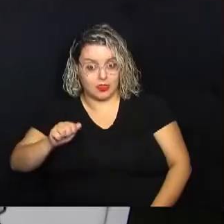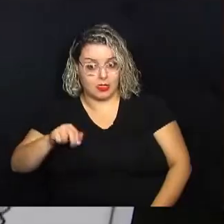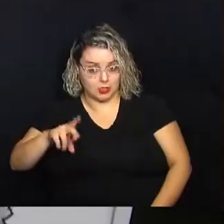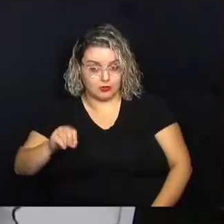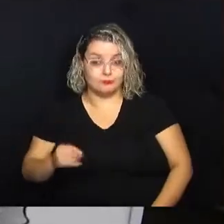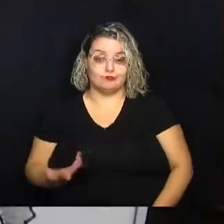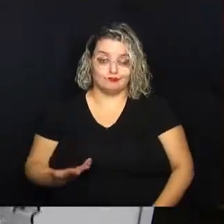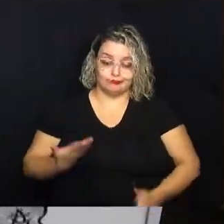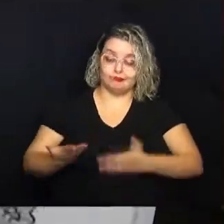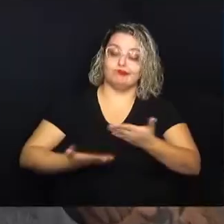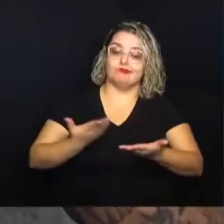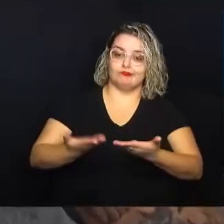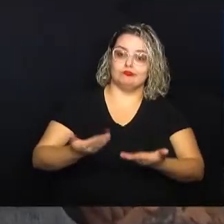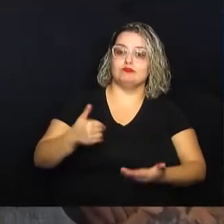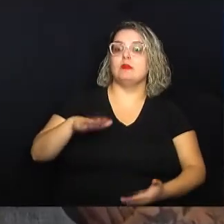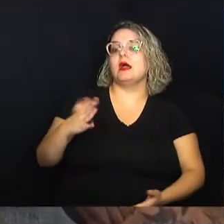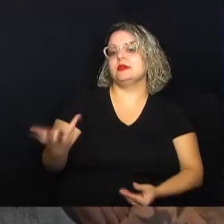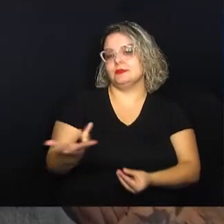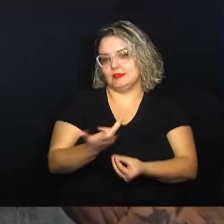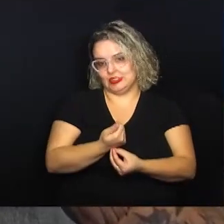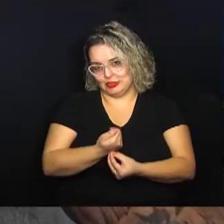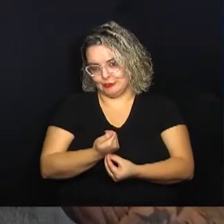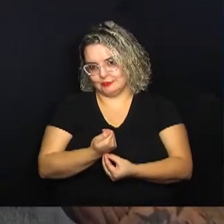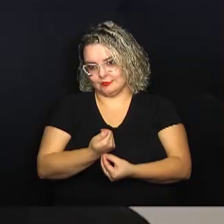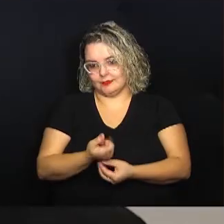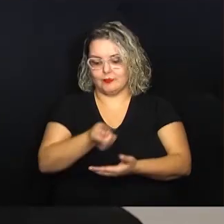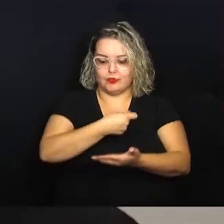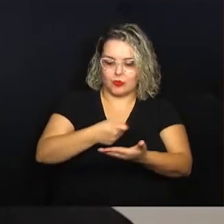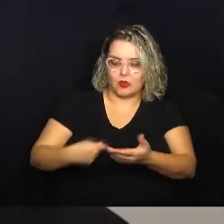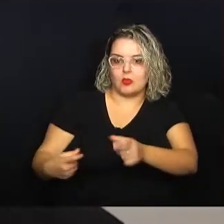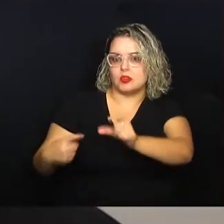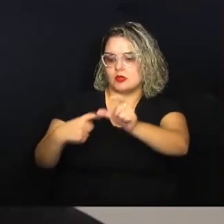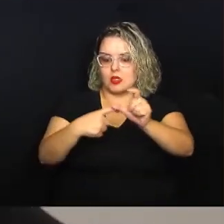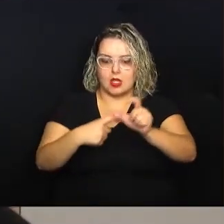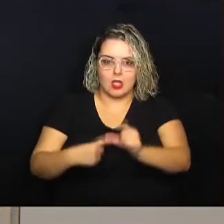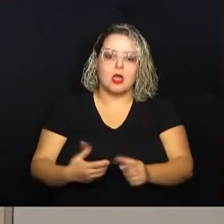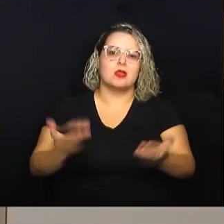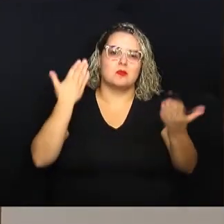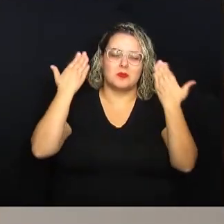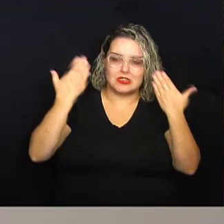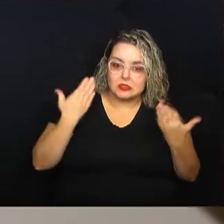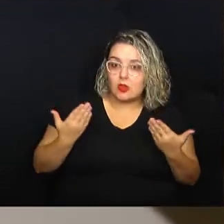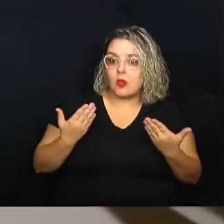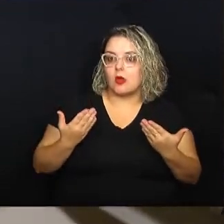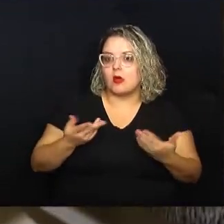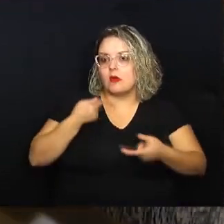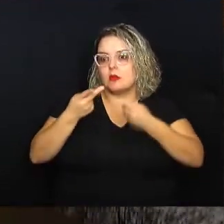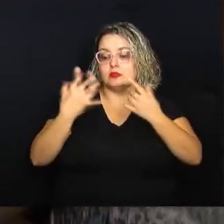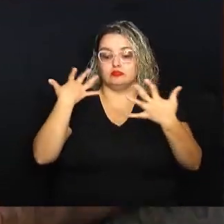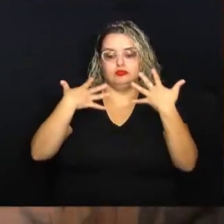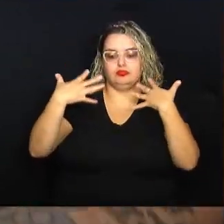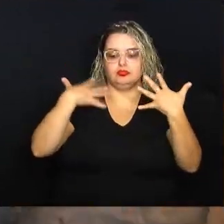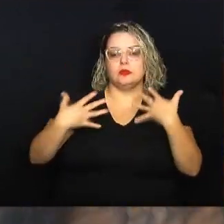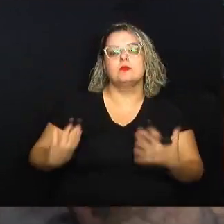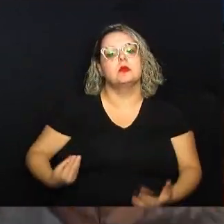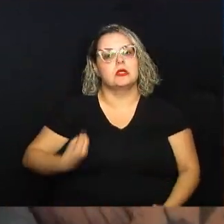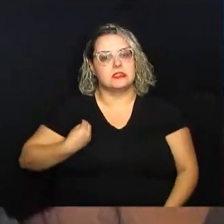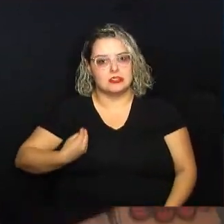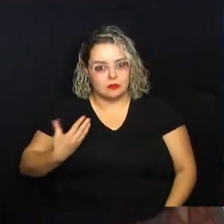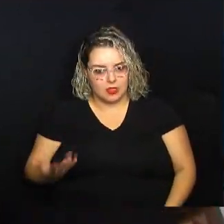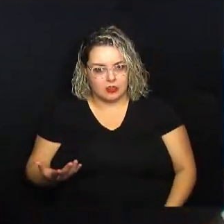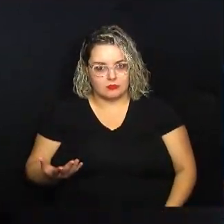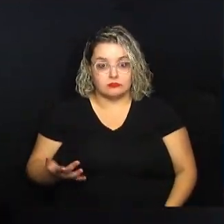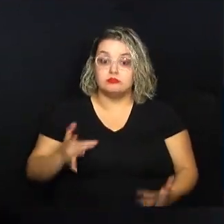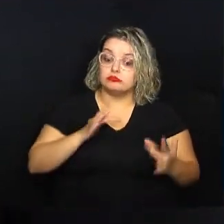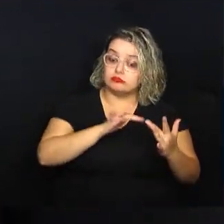vai além do artístico. O autor da HQ e psicólogo contou que foi inspirado por essas vivências e pelo